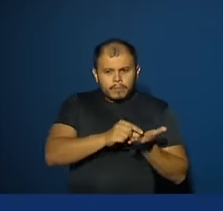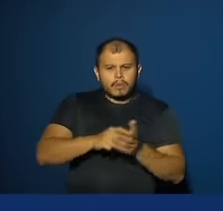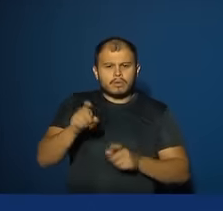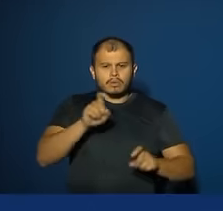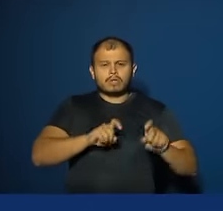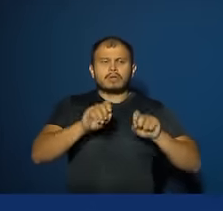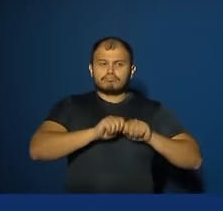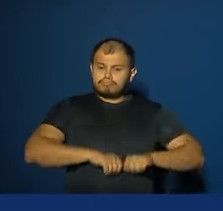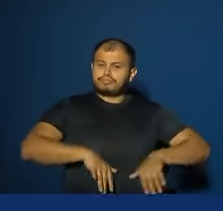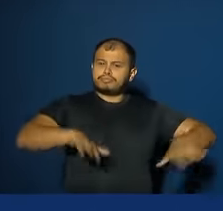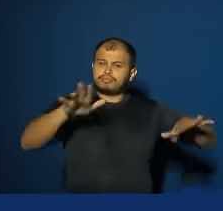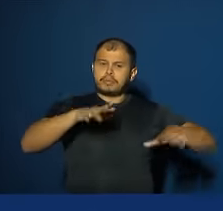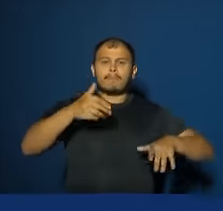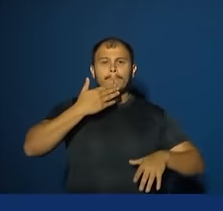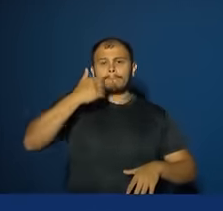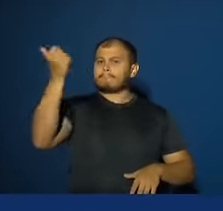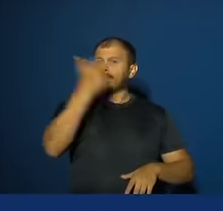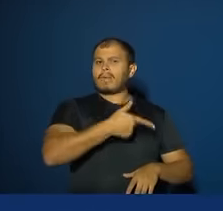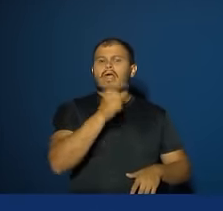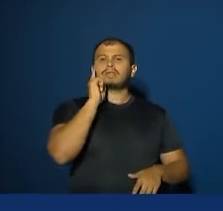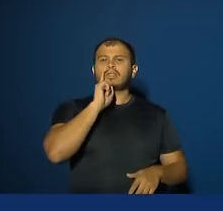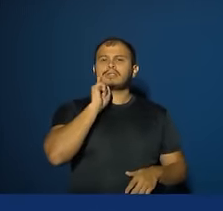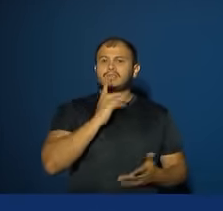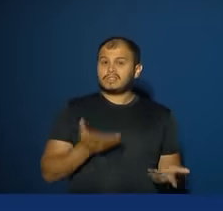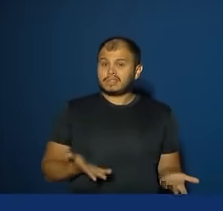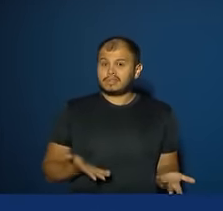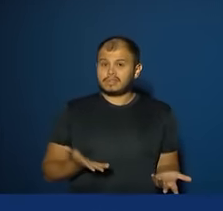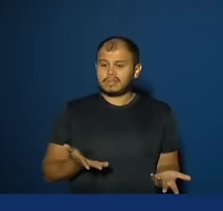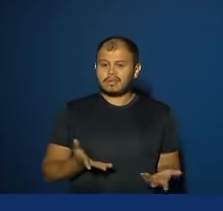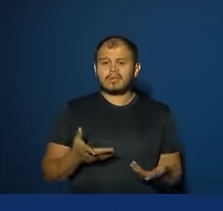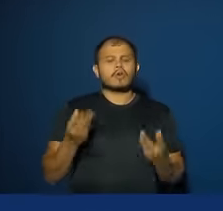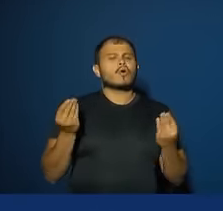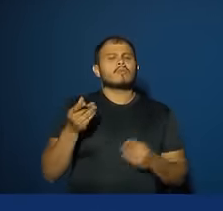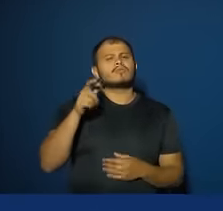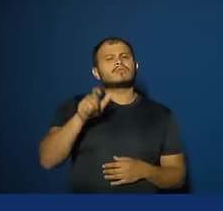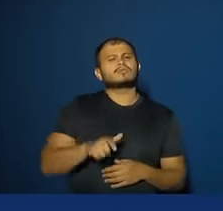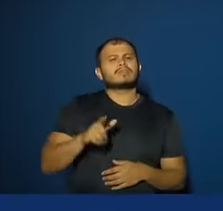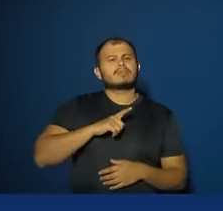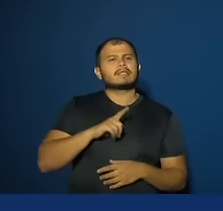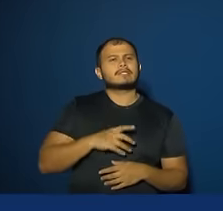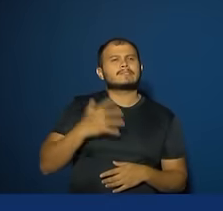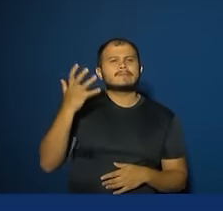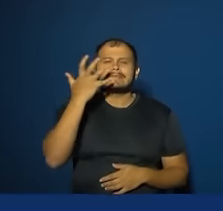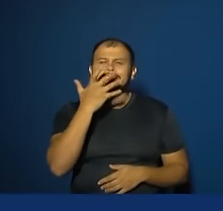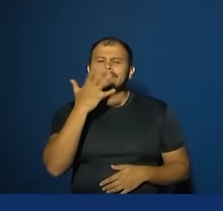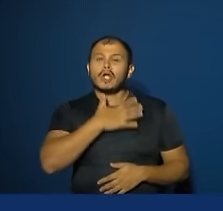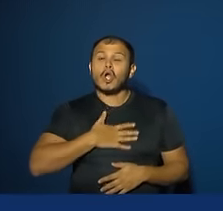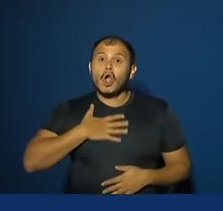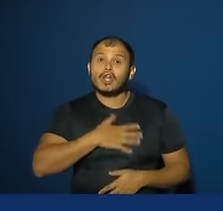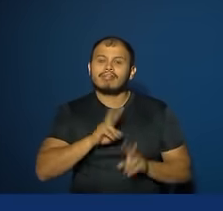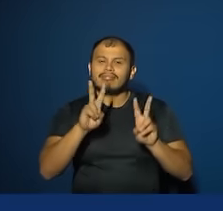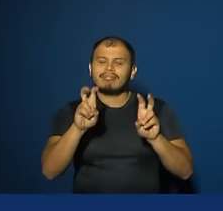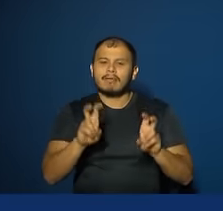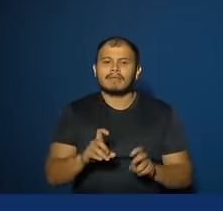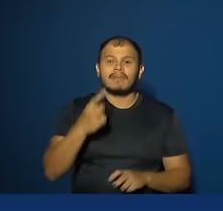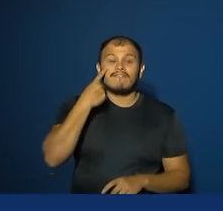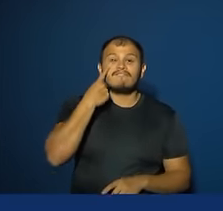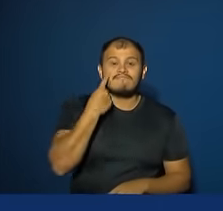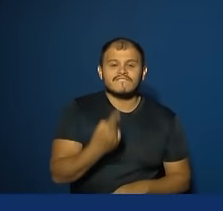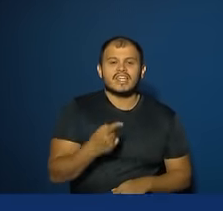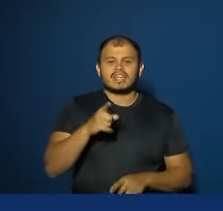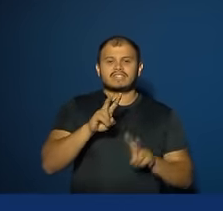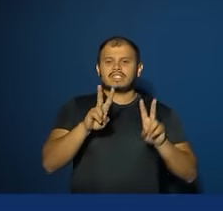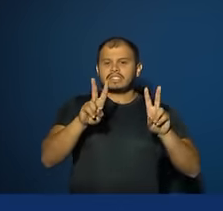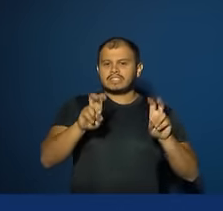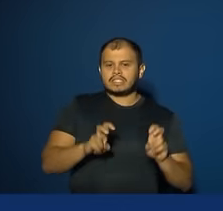taian ou dos Estados Unidos como é que você com a paixão que você tem por esse tipo de assunto vê essa contestação